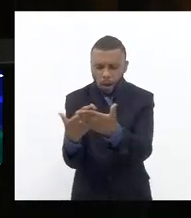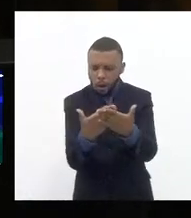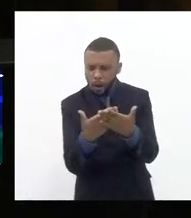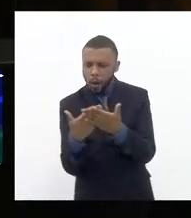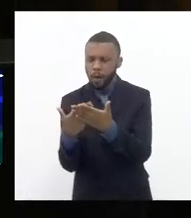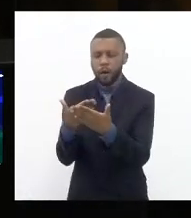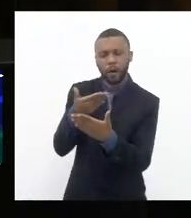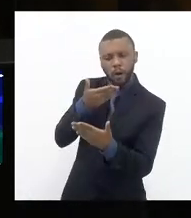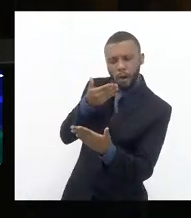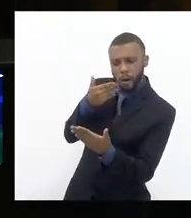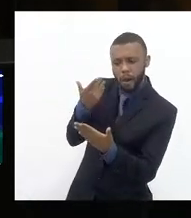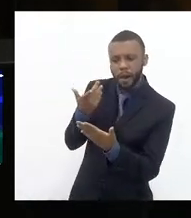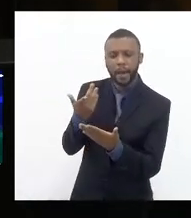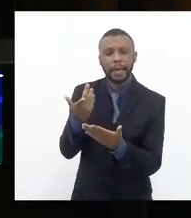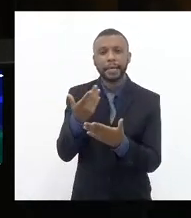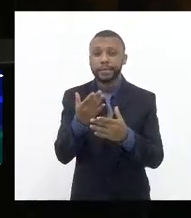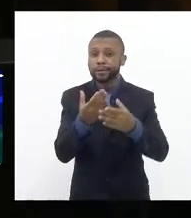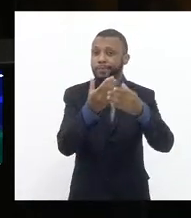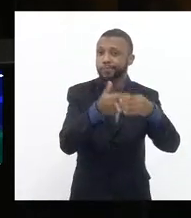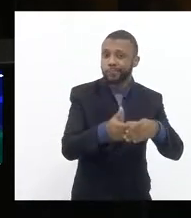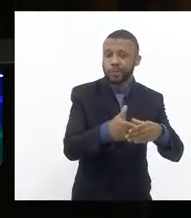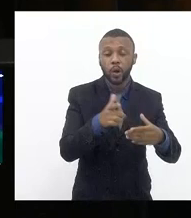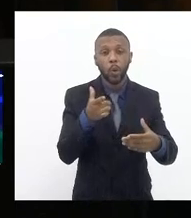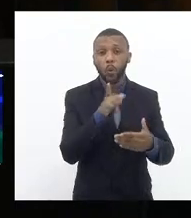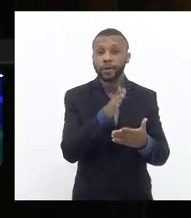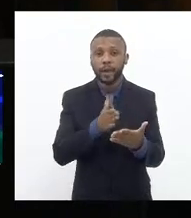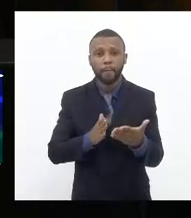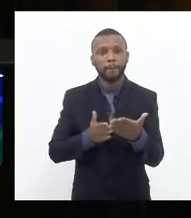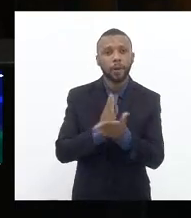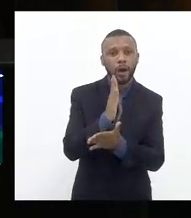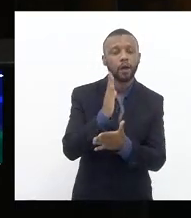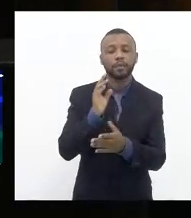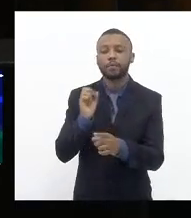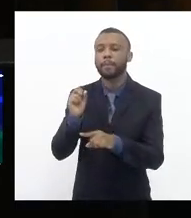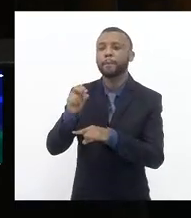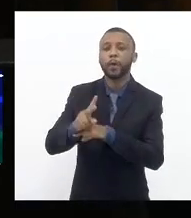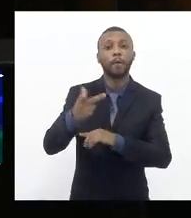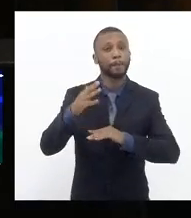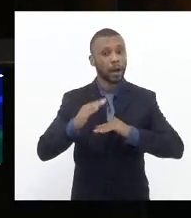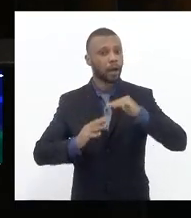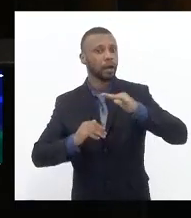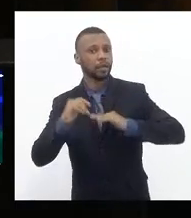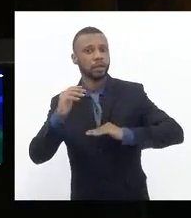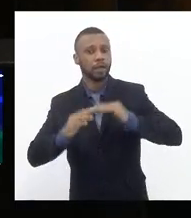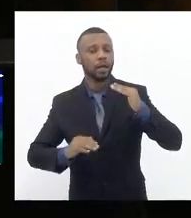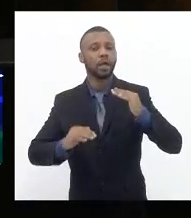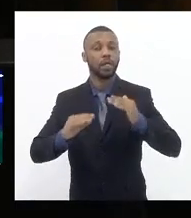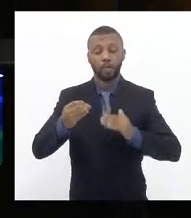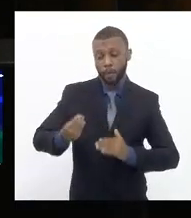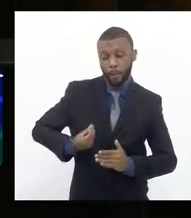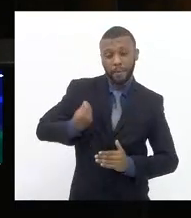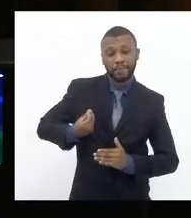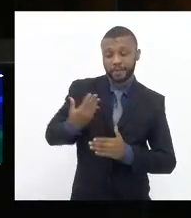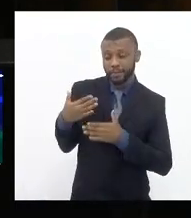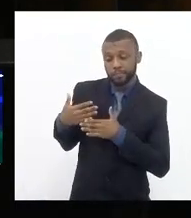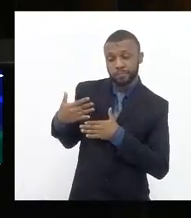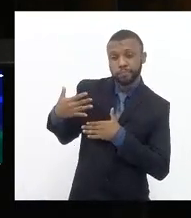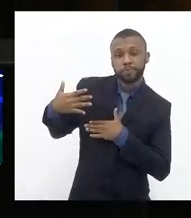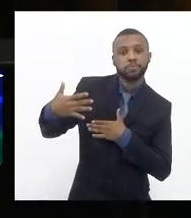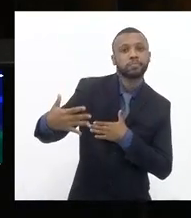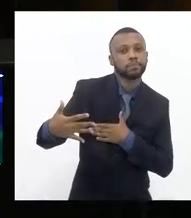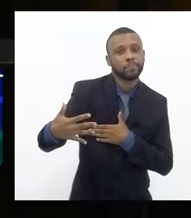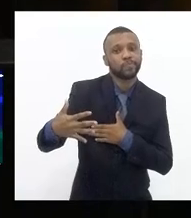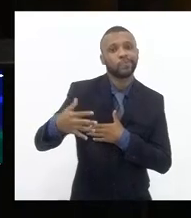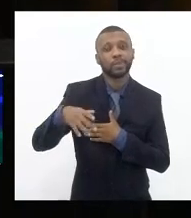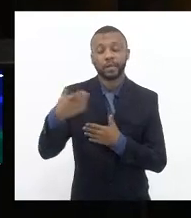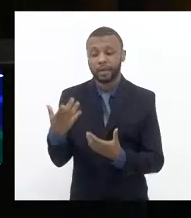um concurso público, e, ao lograr a aprovação, construir uma carreira, um horizonte de vida que atinja a si